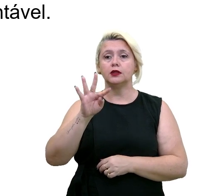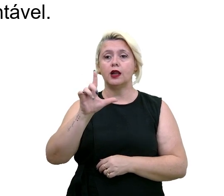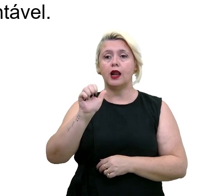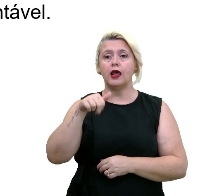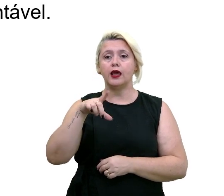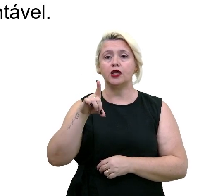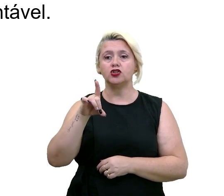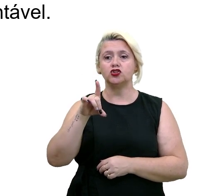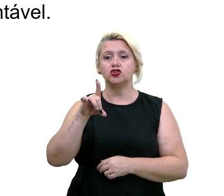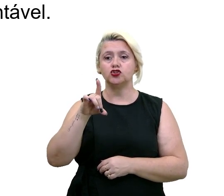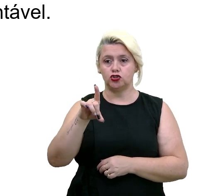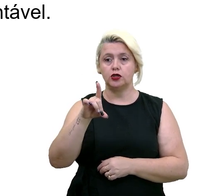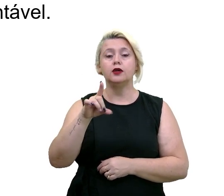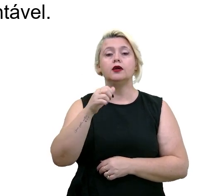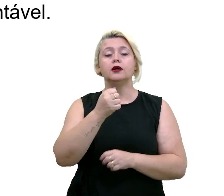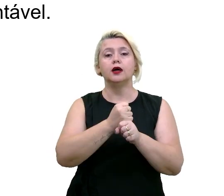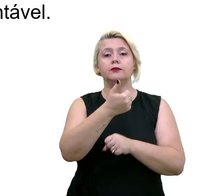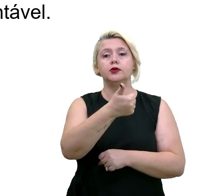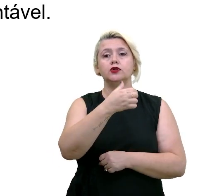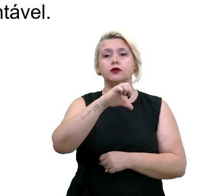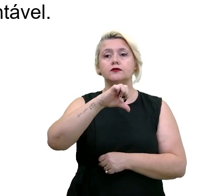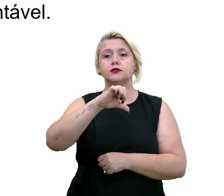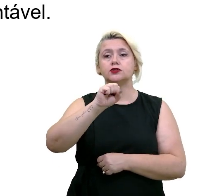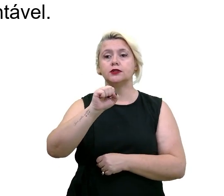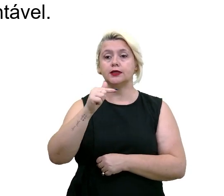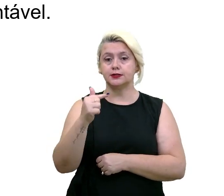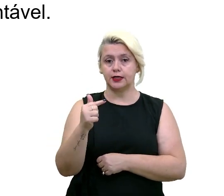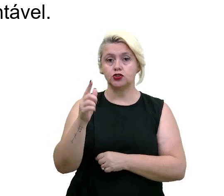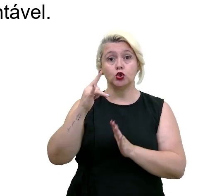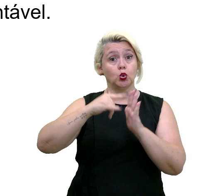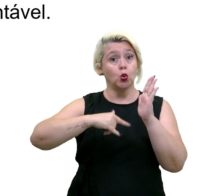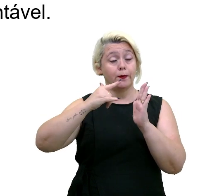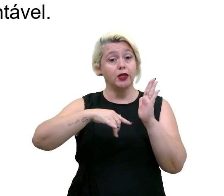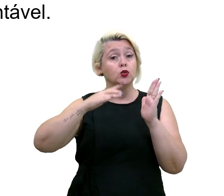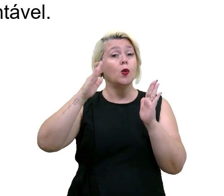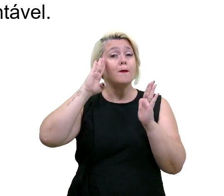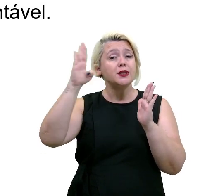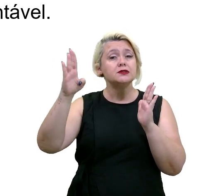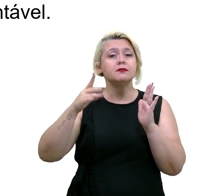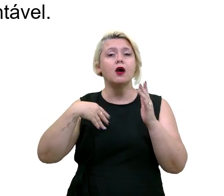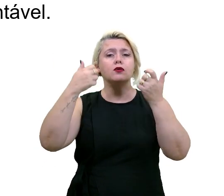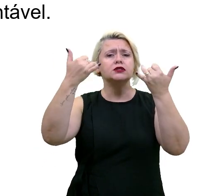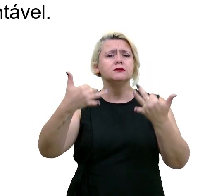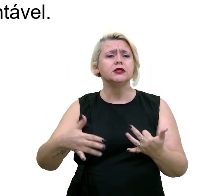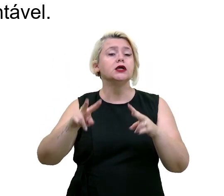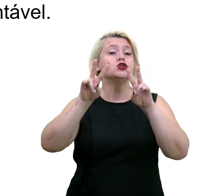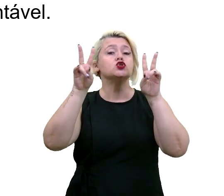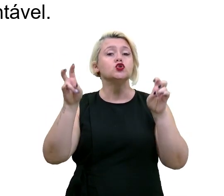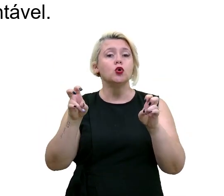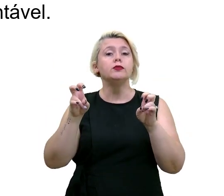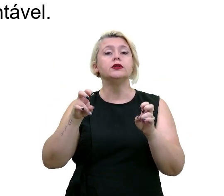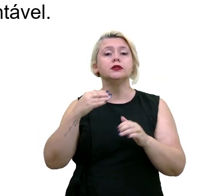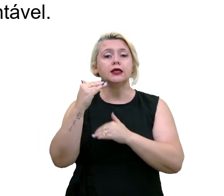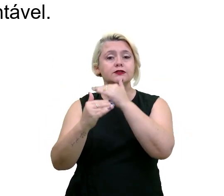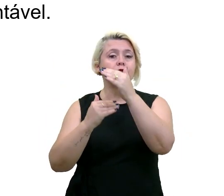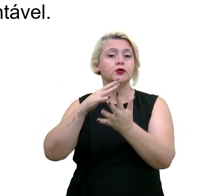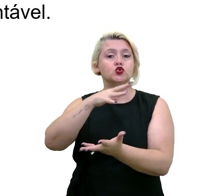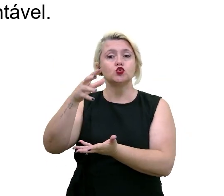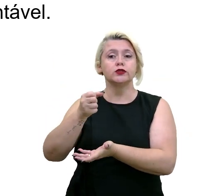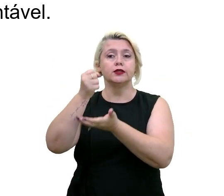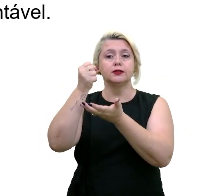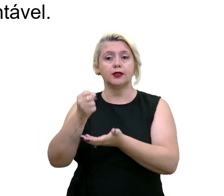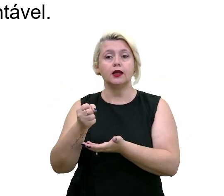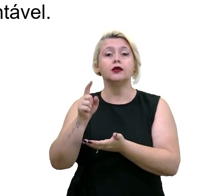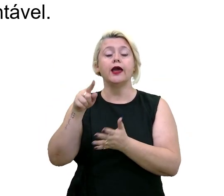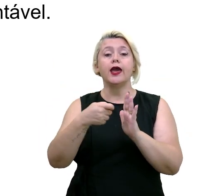de 1987, que foi um documento principal, assim, que traz a definição de desenvolvimento sustentável. Ele foi